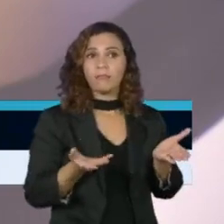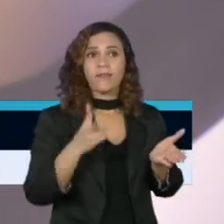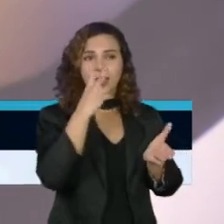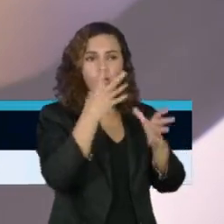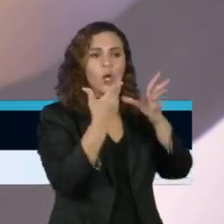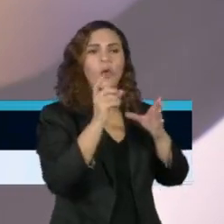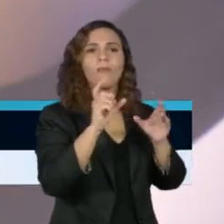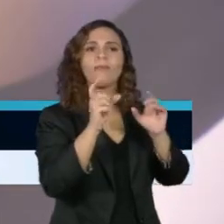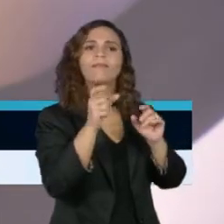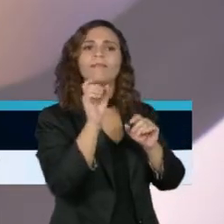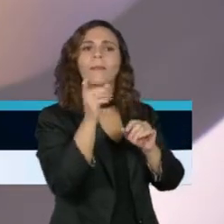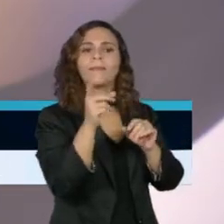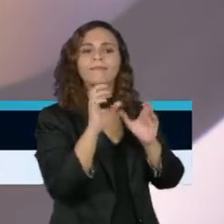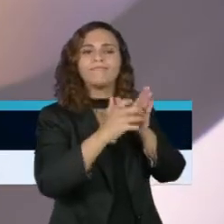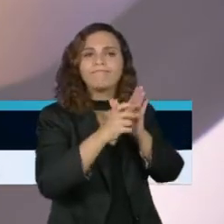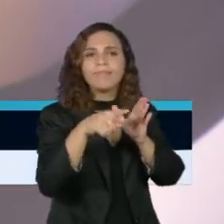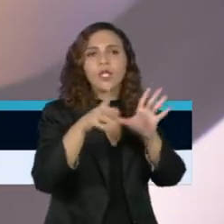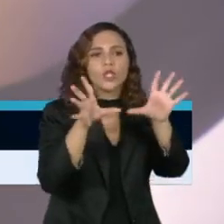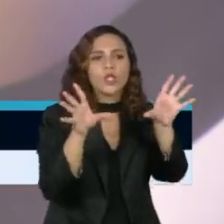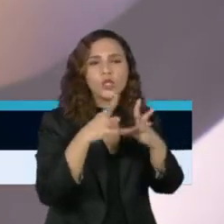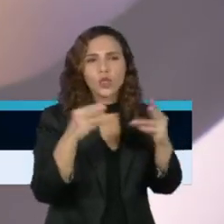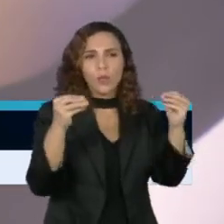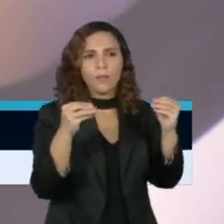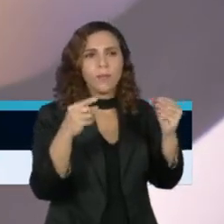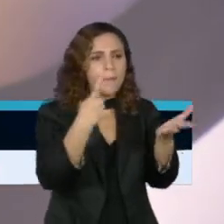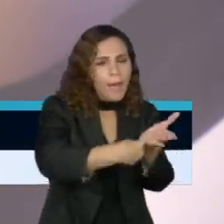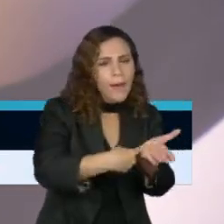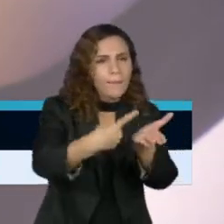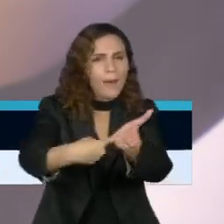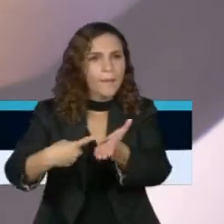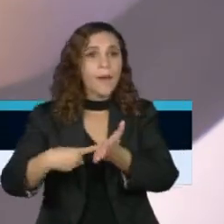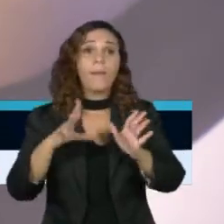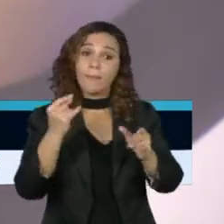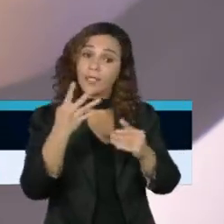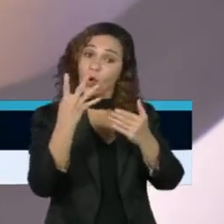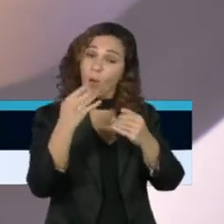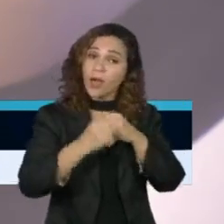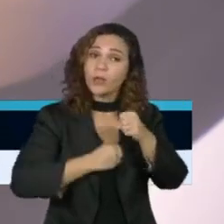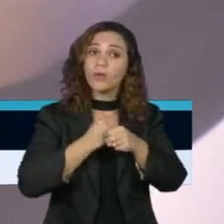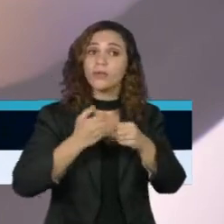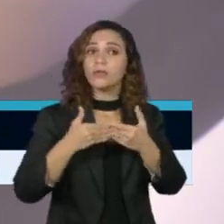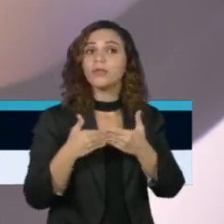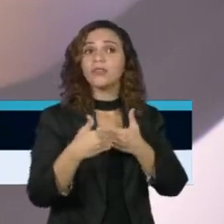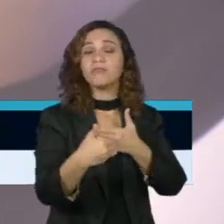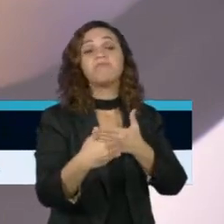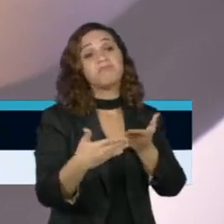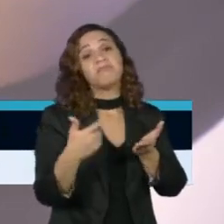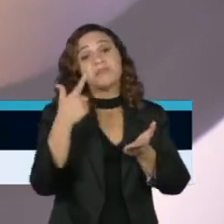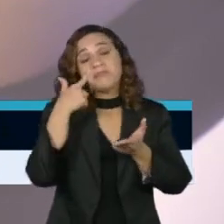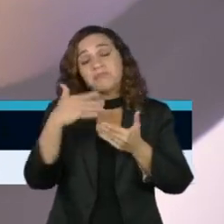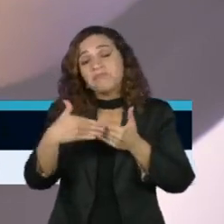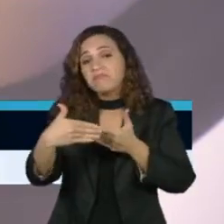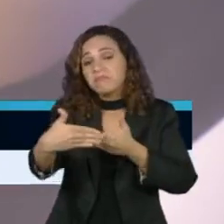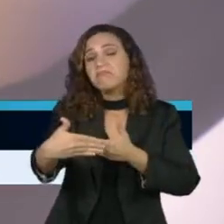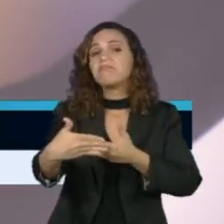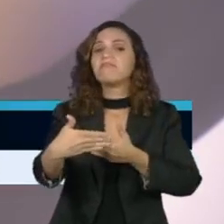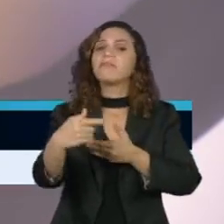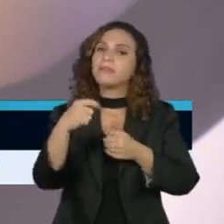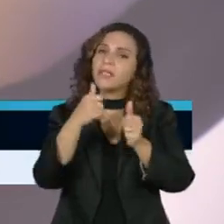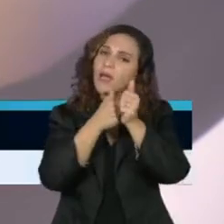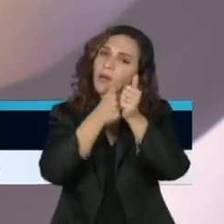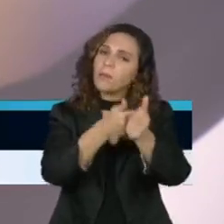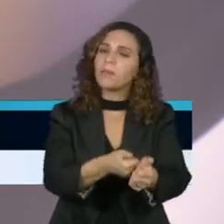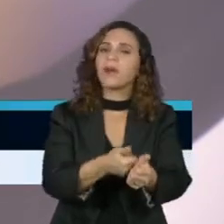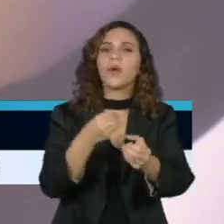fizeram acordos, mas que precisam ter sustentação por 4 anos. Então, também acho que a gente ainda tem muita coisa para acompanhar